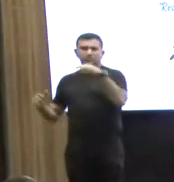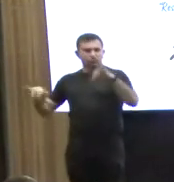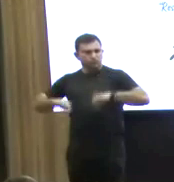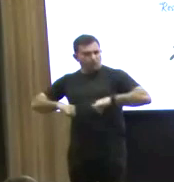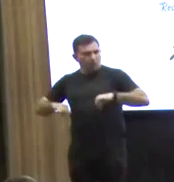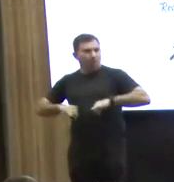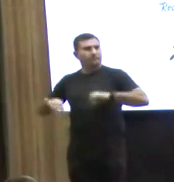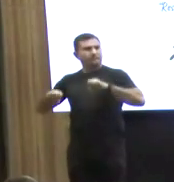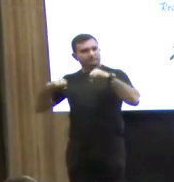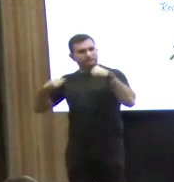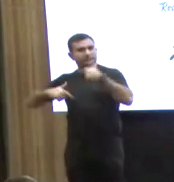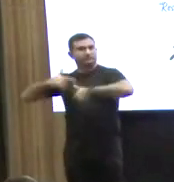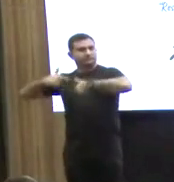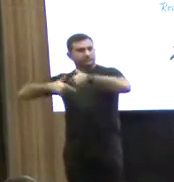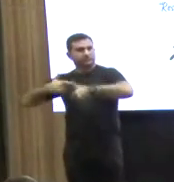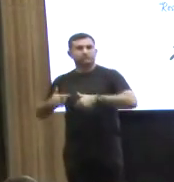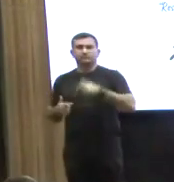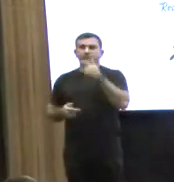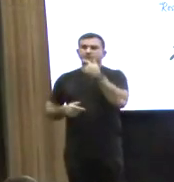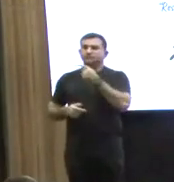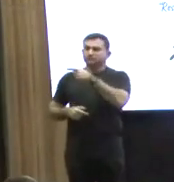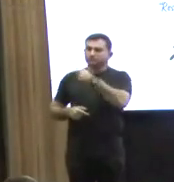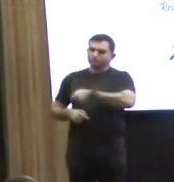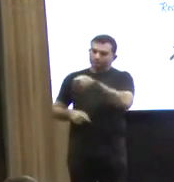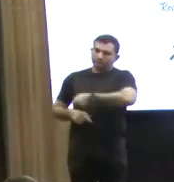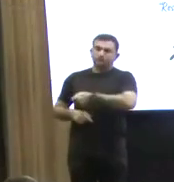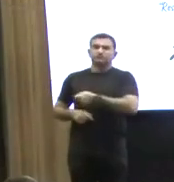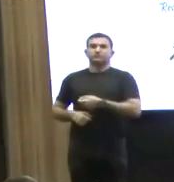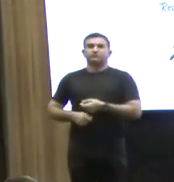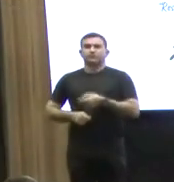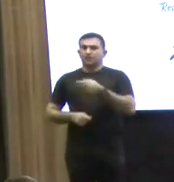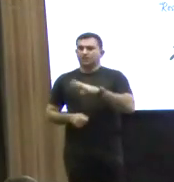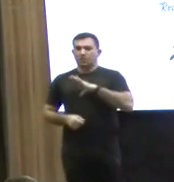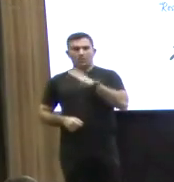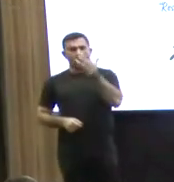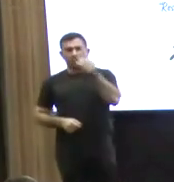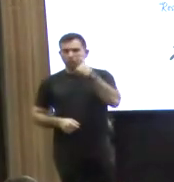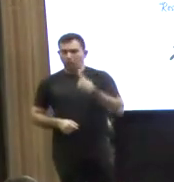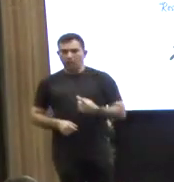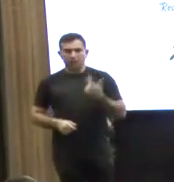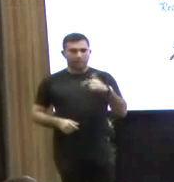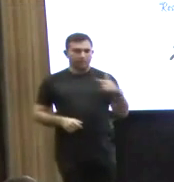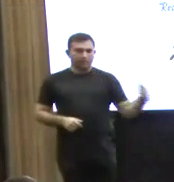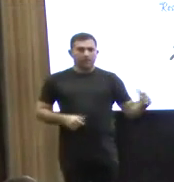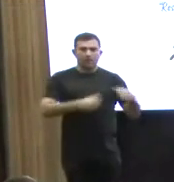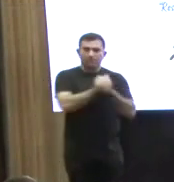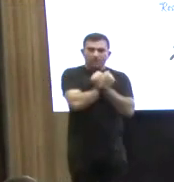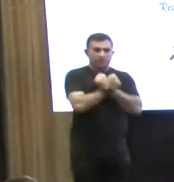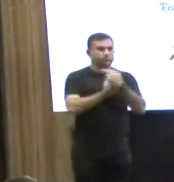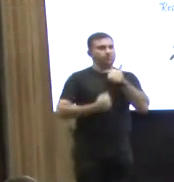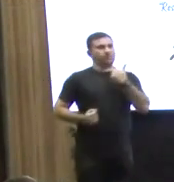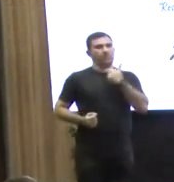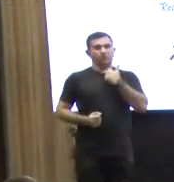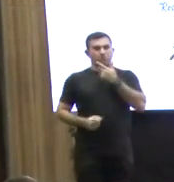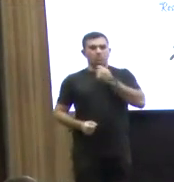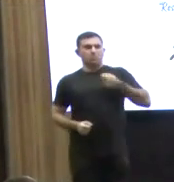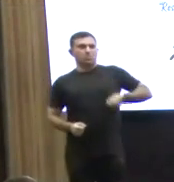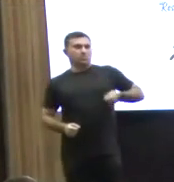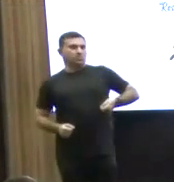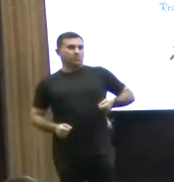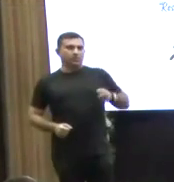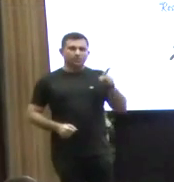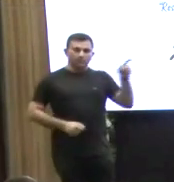pensar, por exemplo, que a masculinidade hegemônica, tal como ela se coloca como modelo e referência, ela é inatingível,